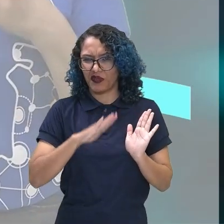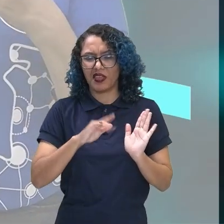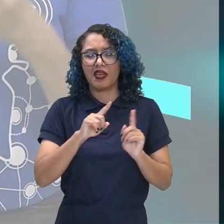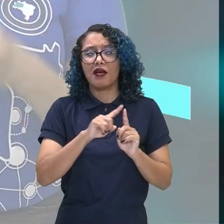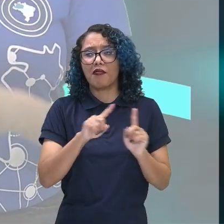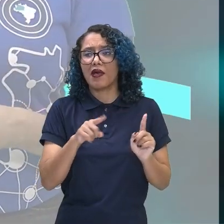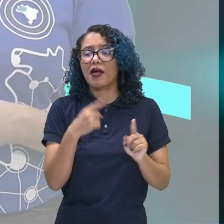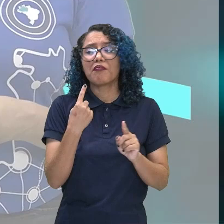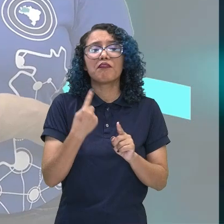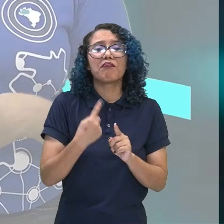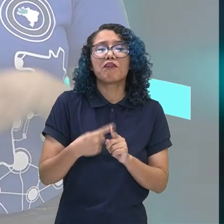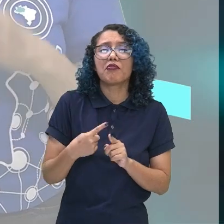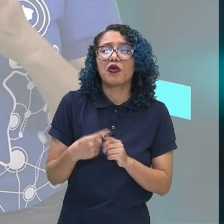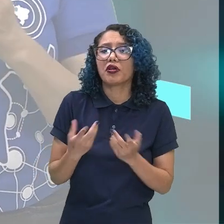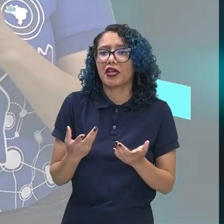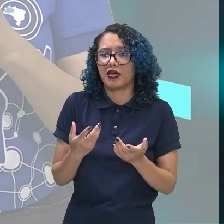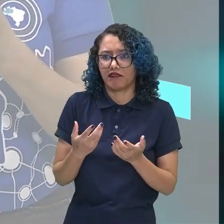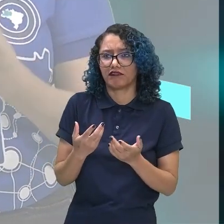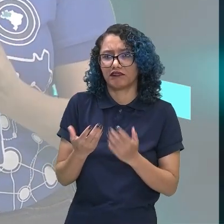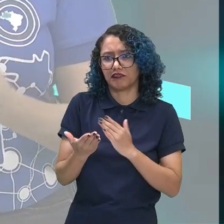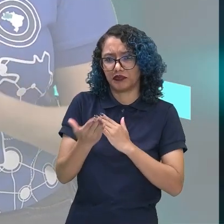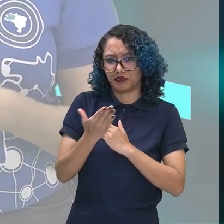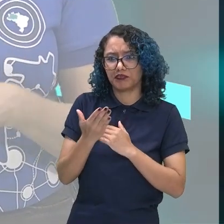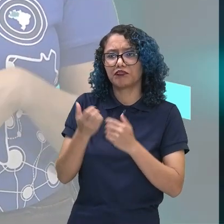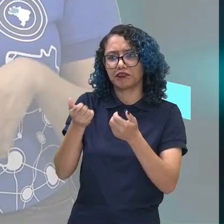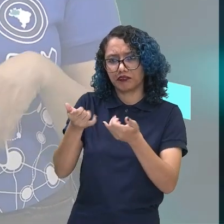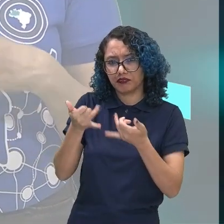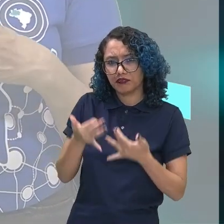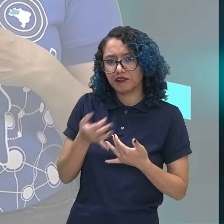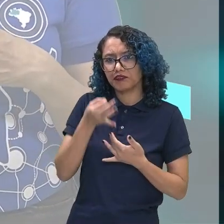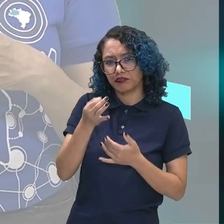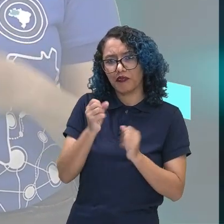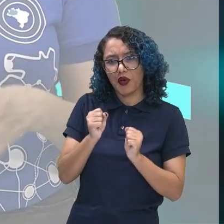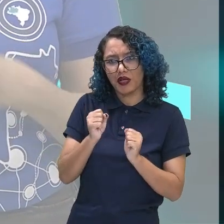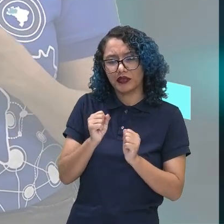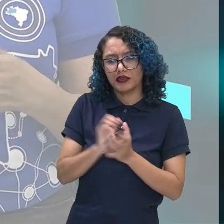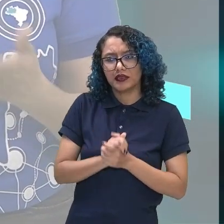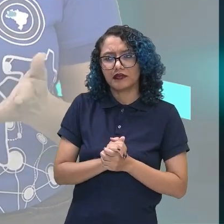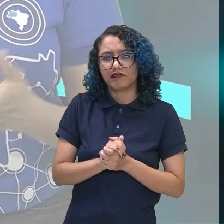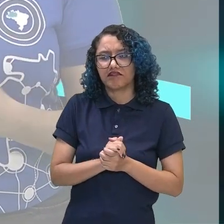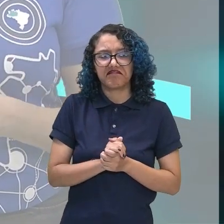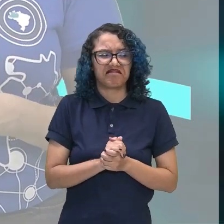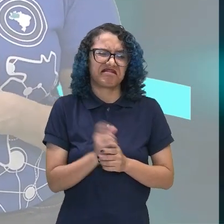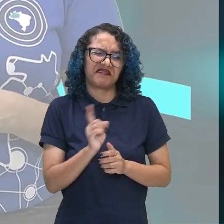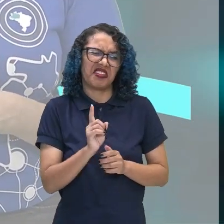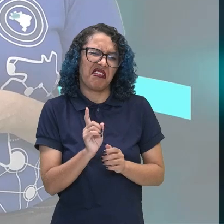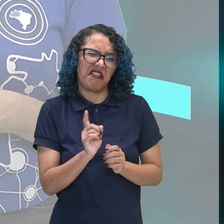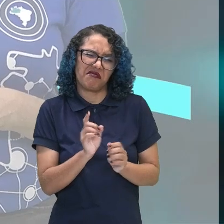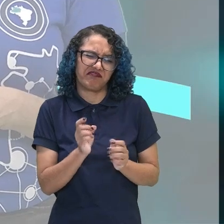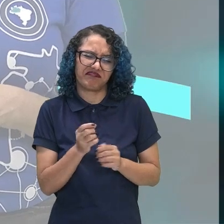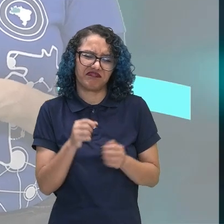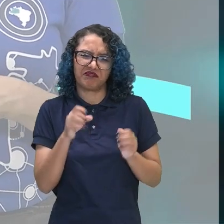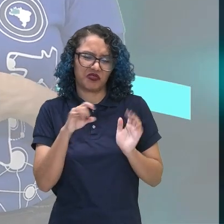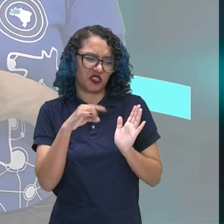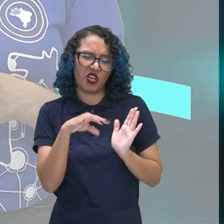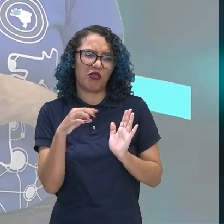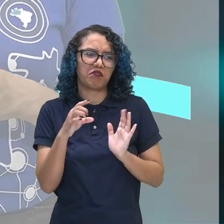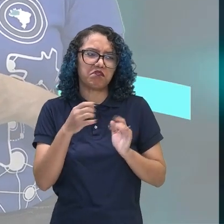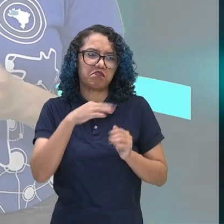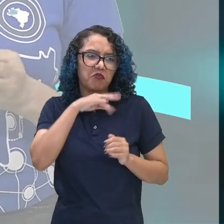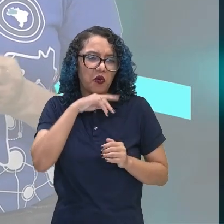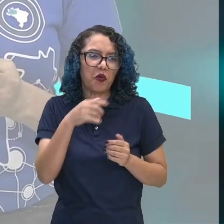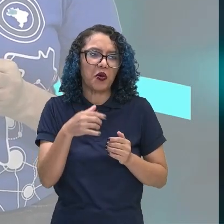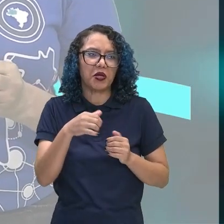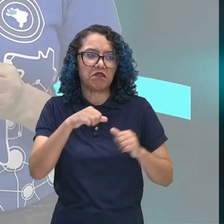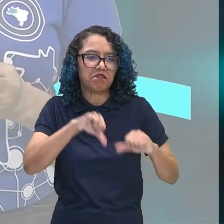Você pode me ajudar? Você pode dar uma sugestão? Não, só sei que não está legal. Isso não é